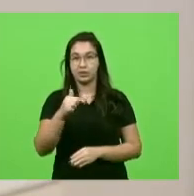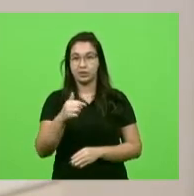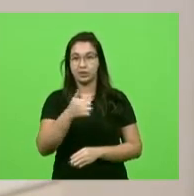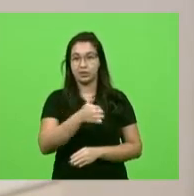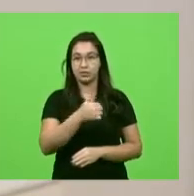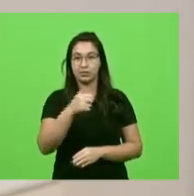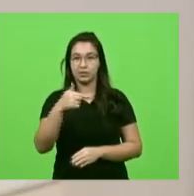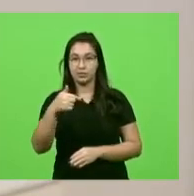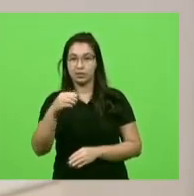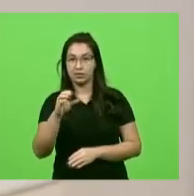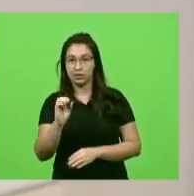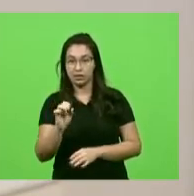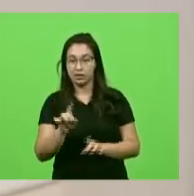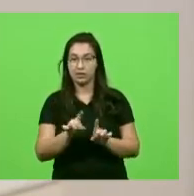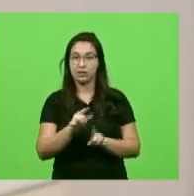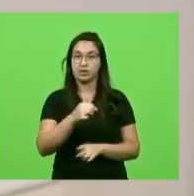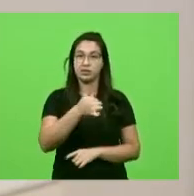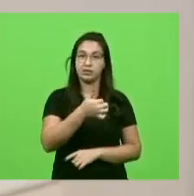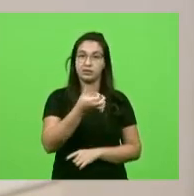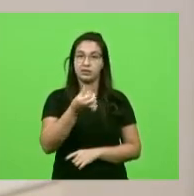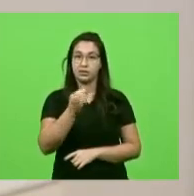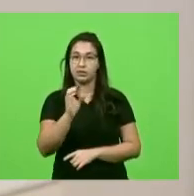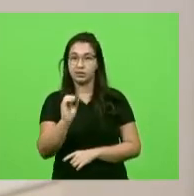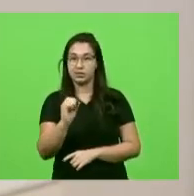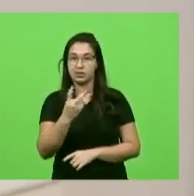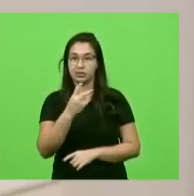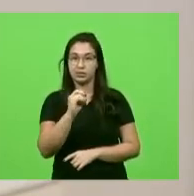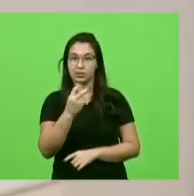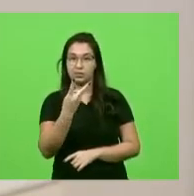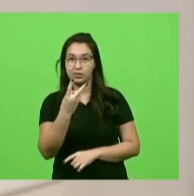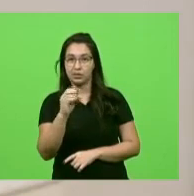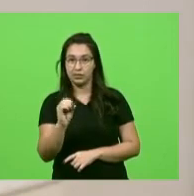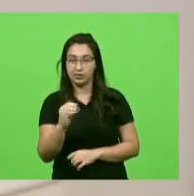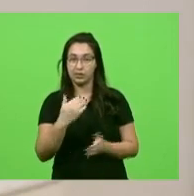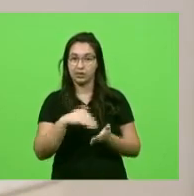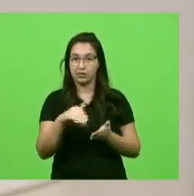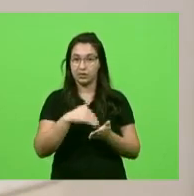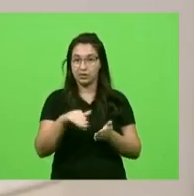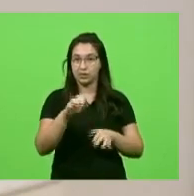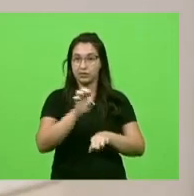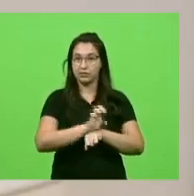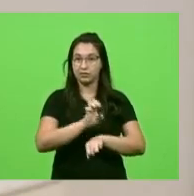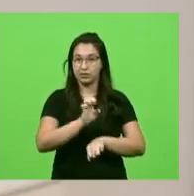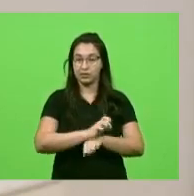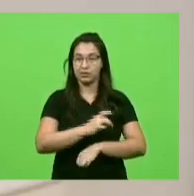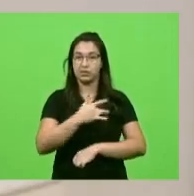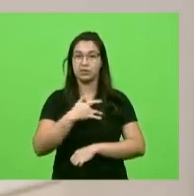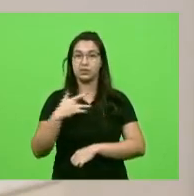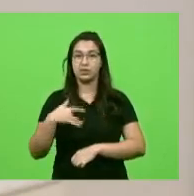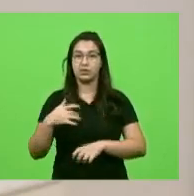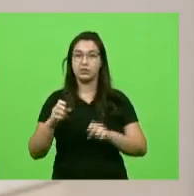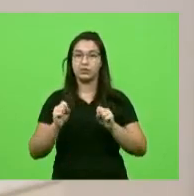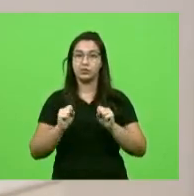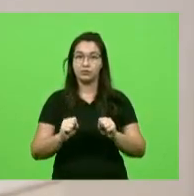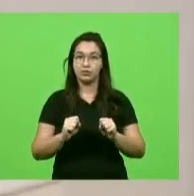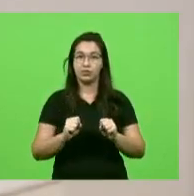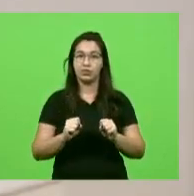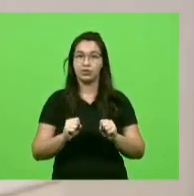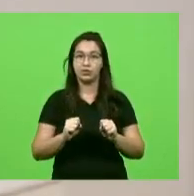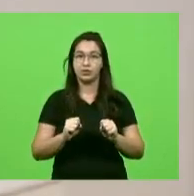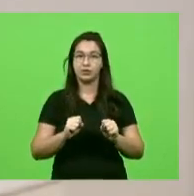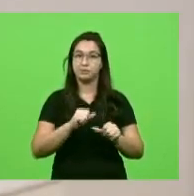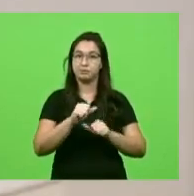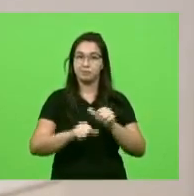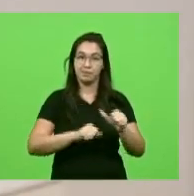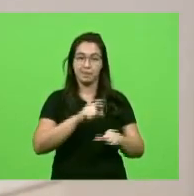170 e 160/2020, para que a Secretaria do Estado da Saúde promova a rescisão contratual por meio